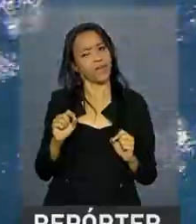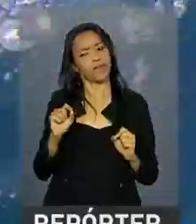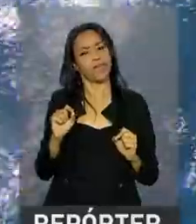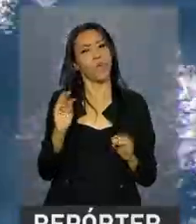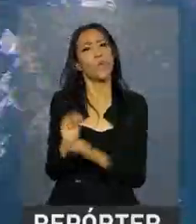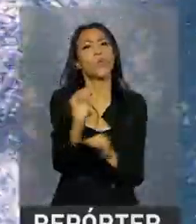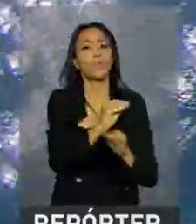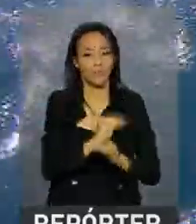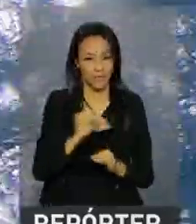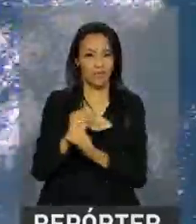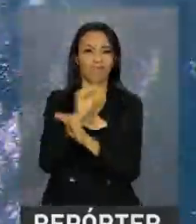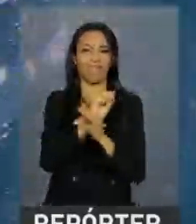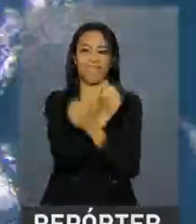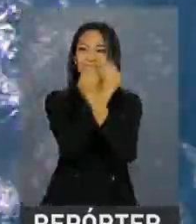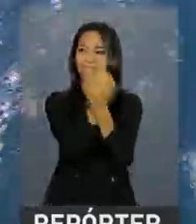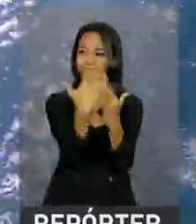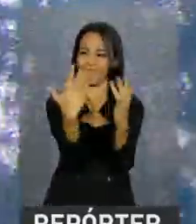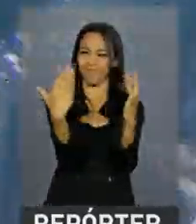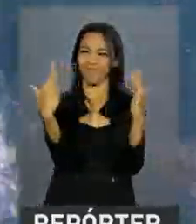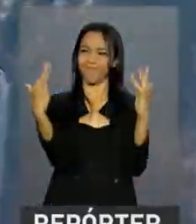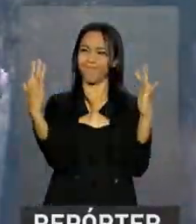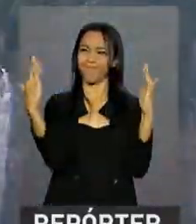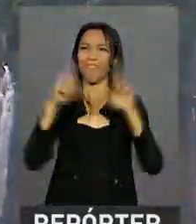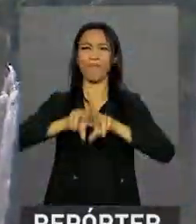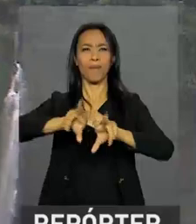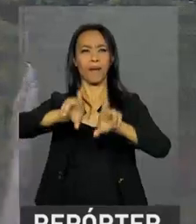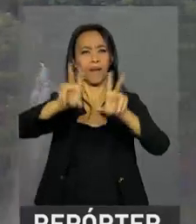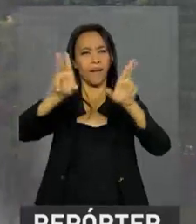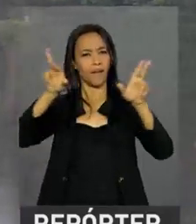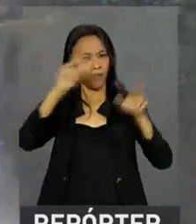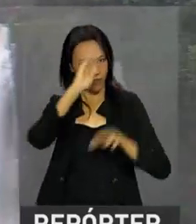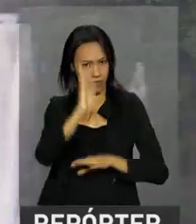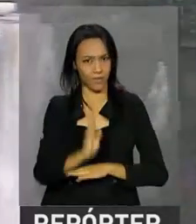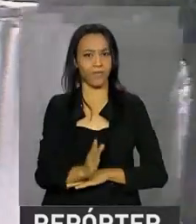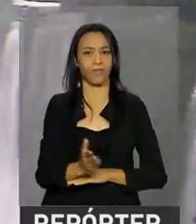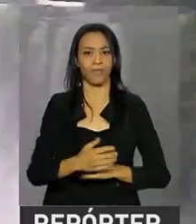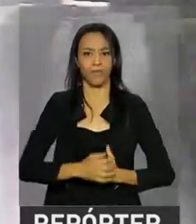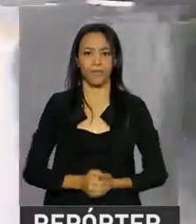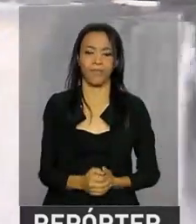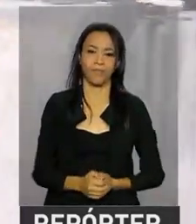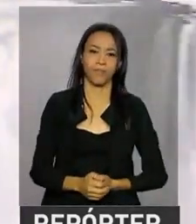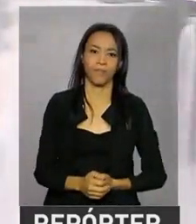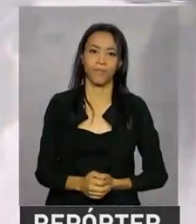em prol da conservação da natureza, da biodiversidade no nosso país. Música